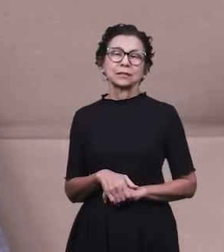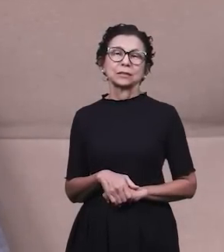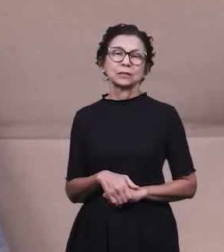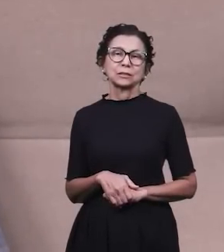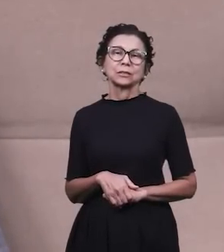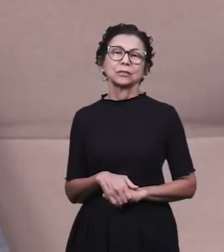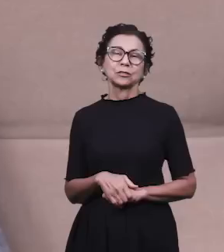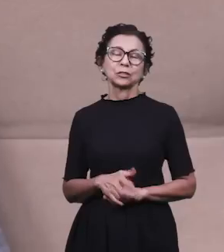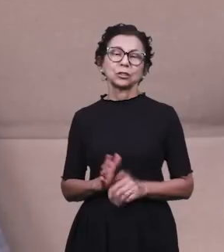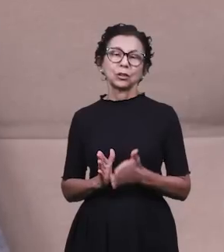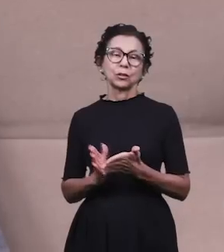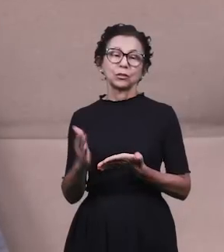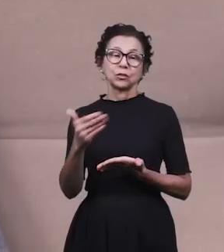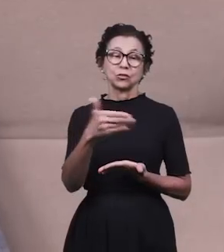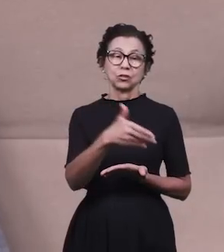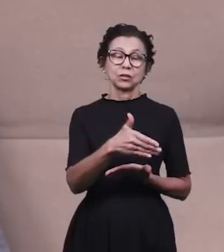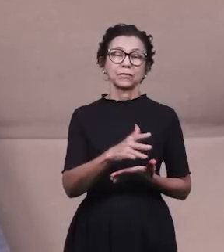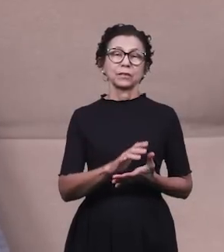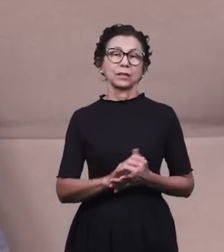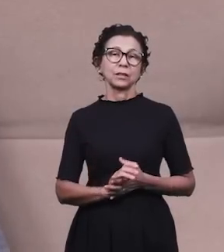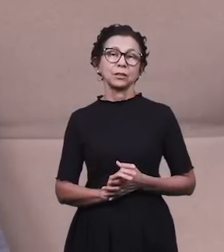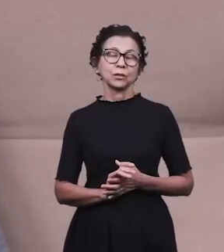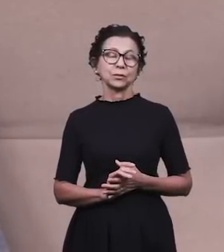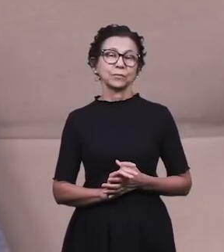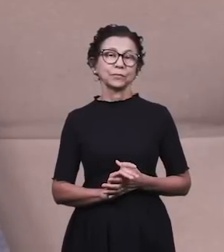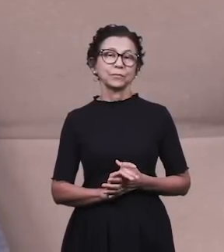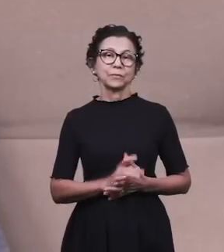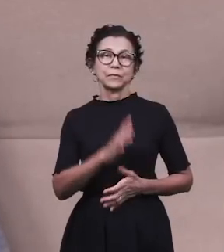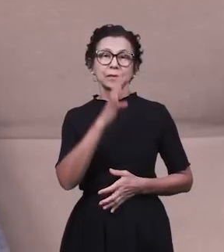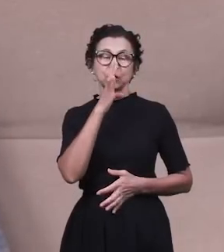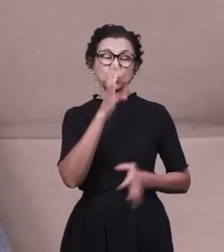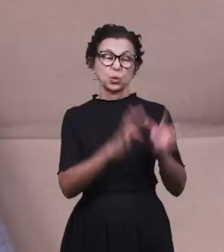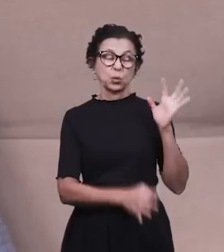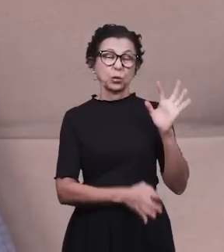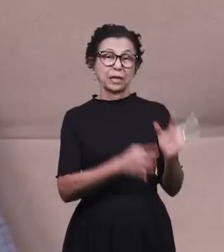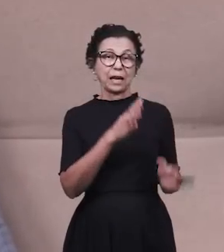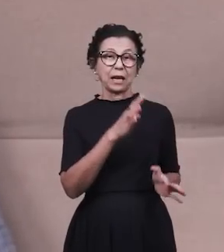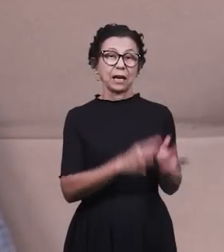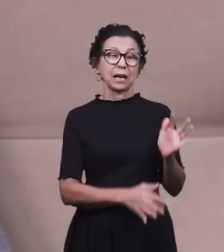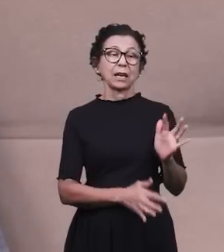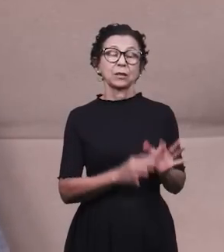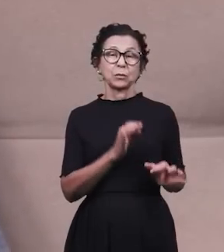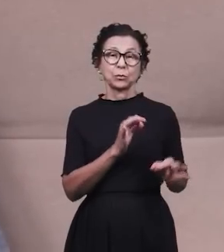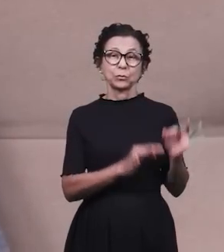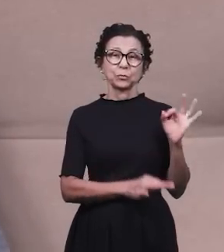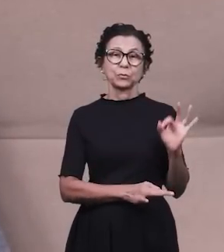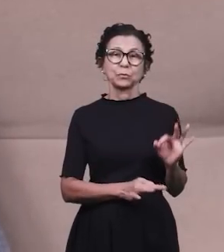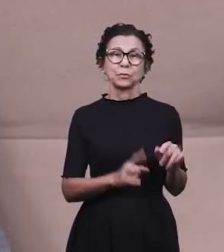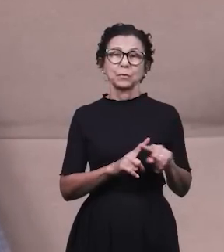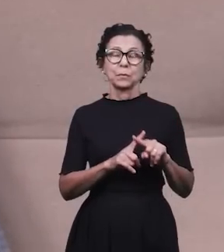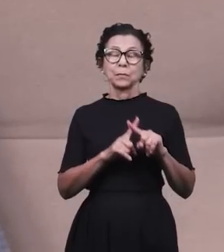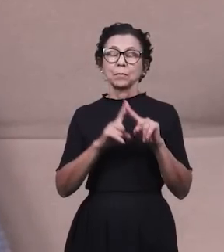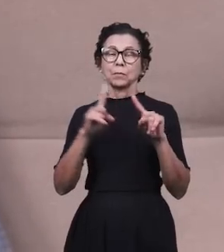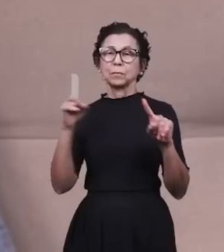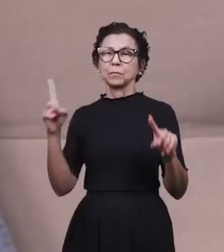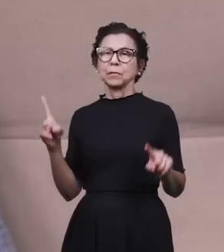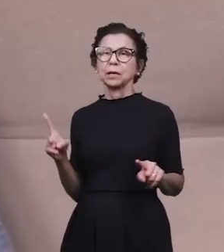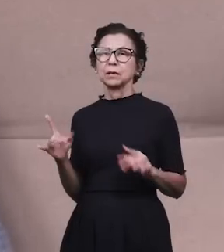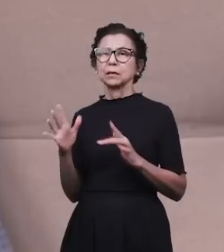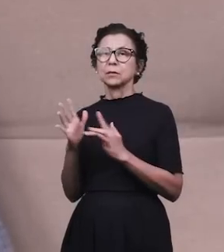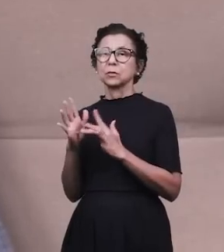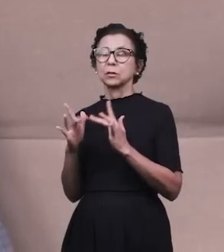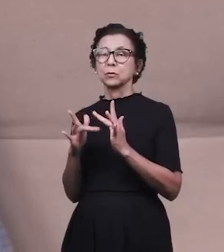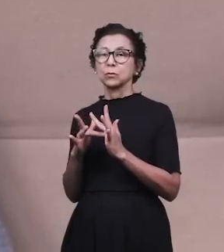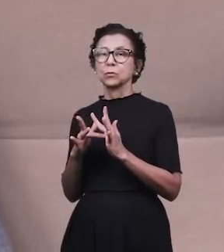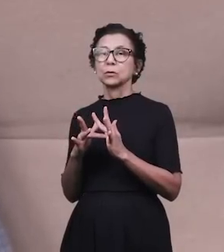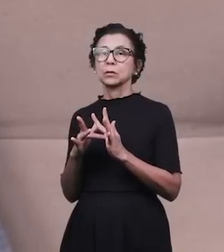e condenação, mas fomos resgatados pela obra